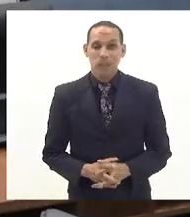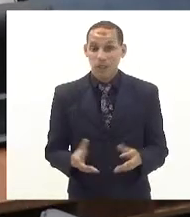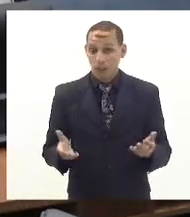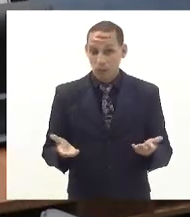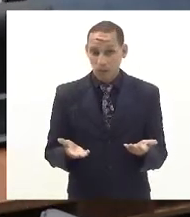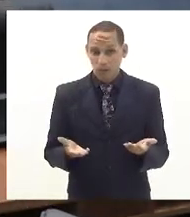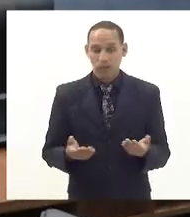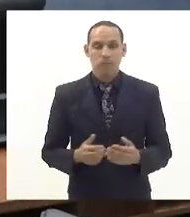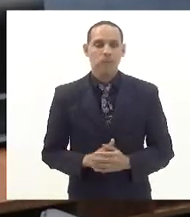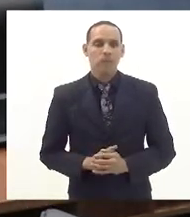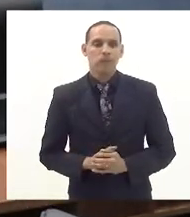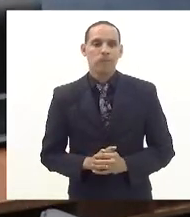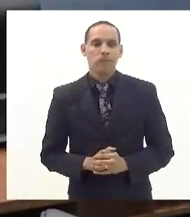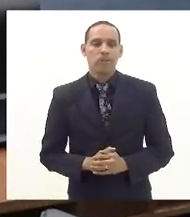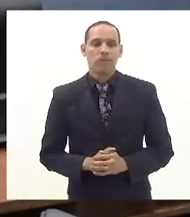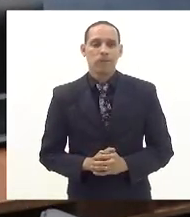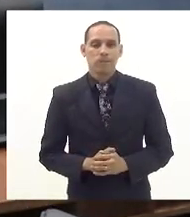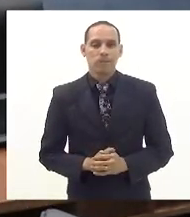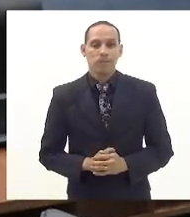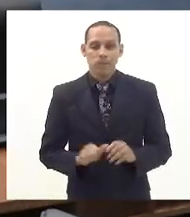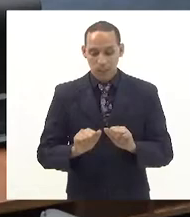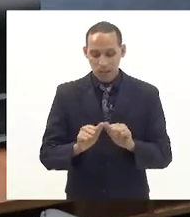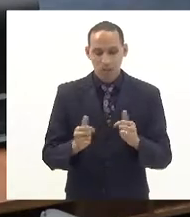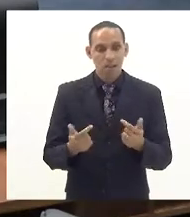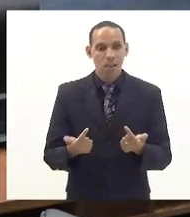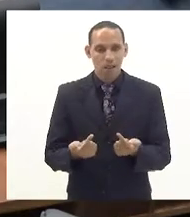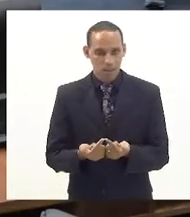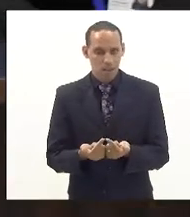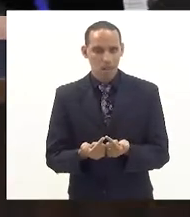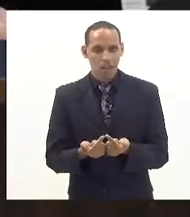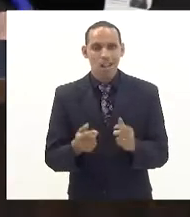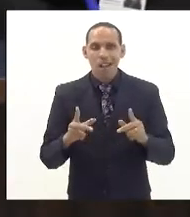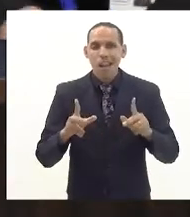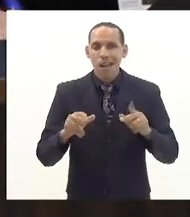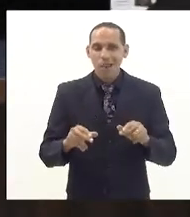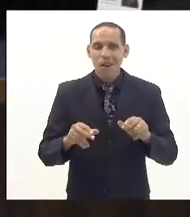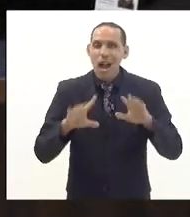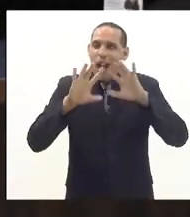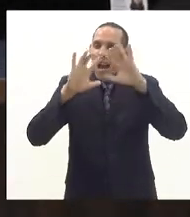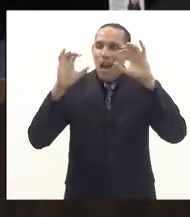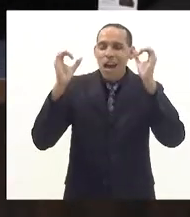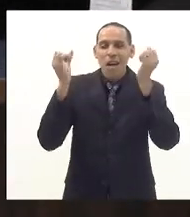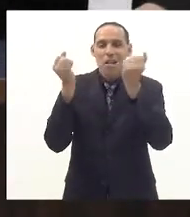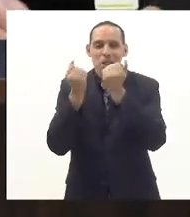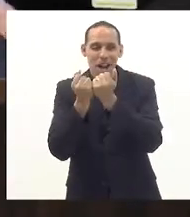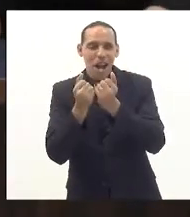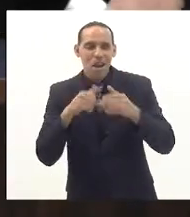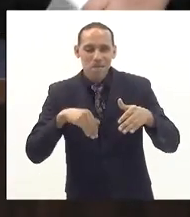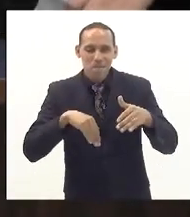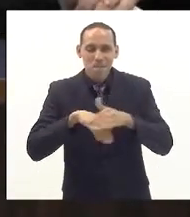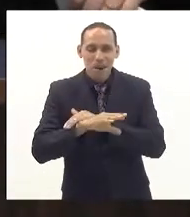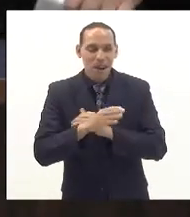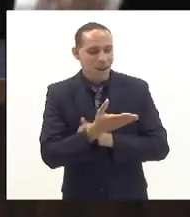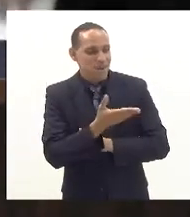Hoje, a Alerj se torna um estado de futebol, com essas torcidas